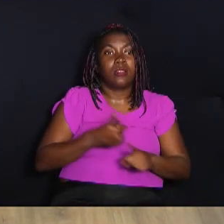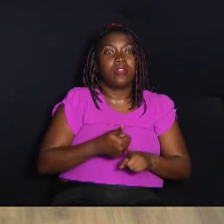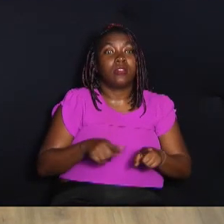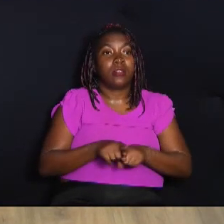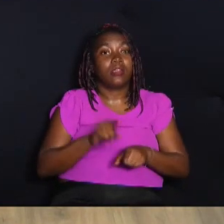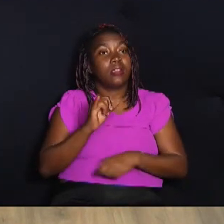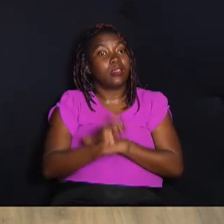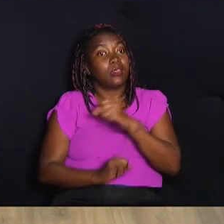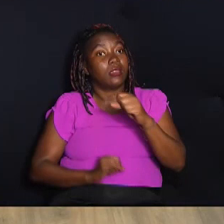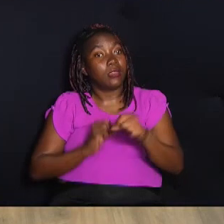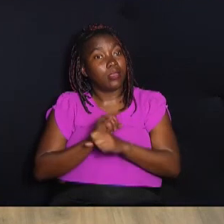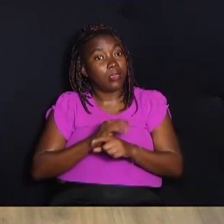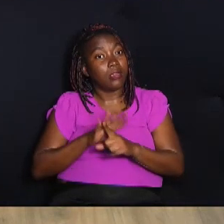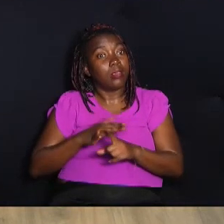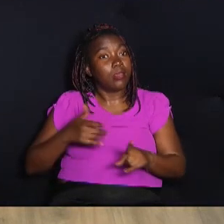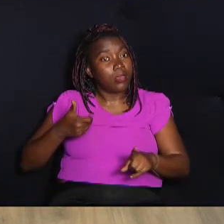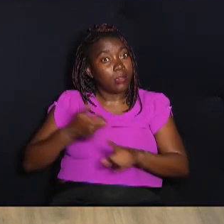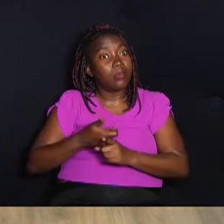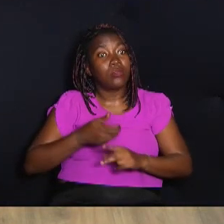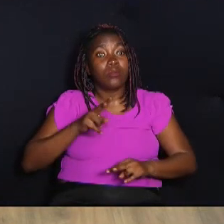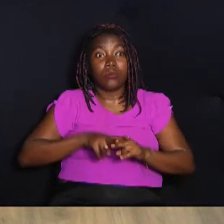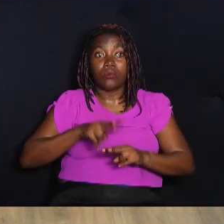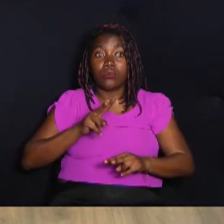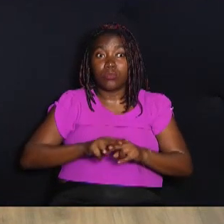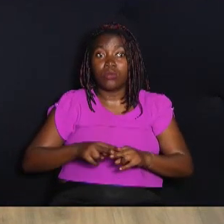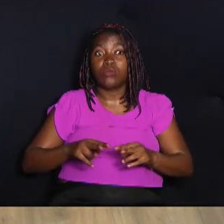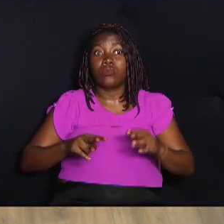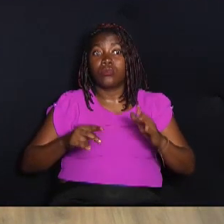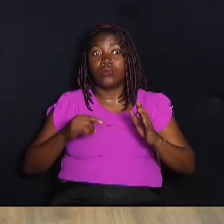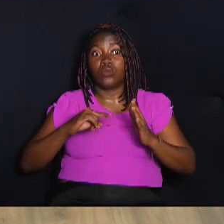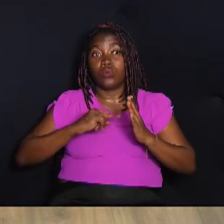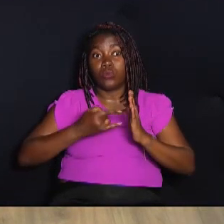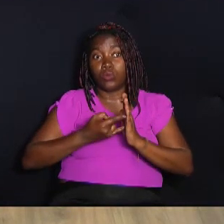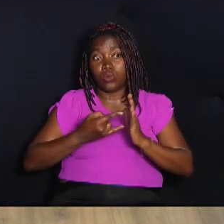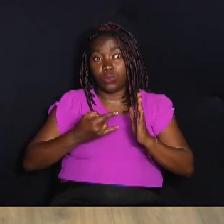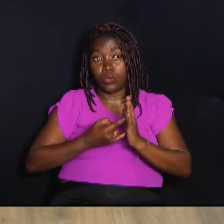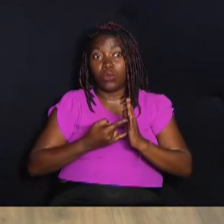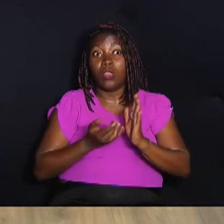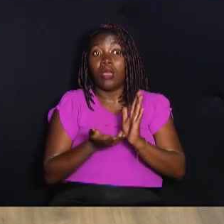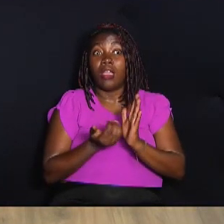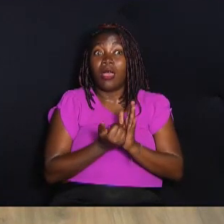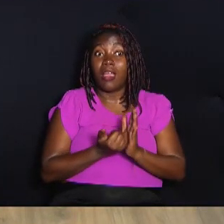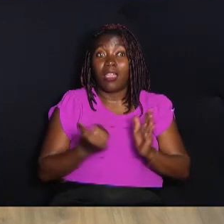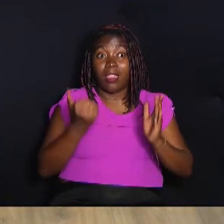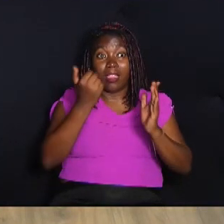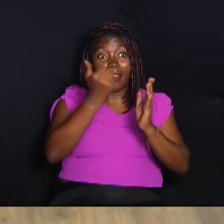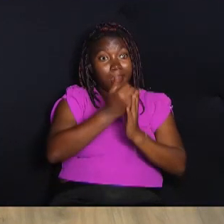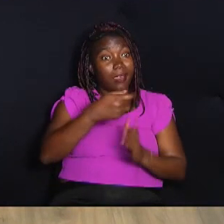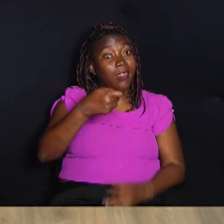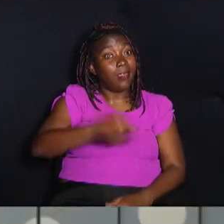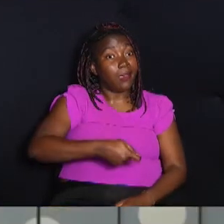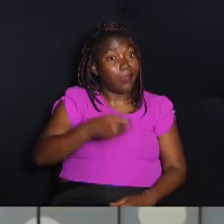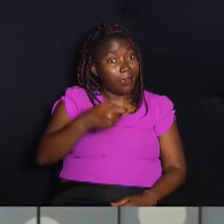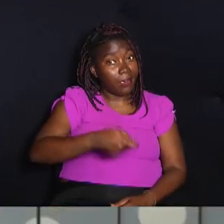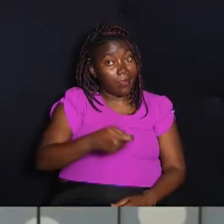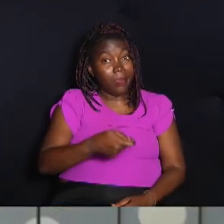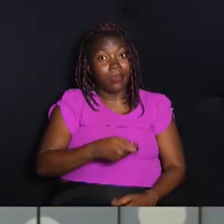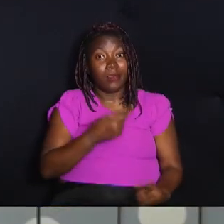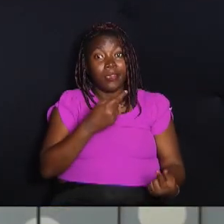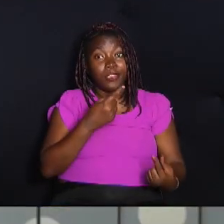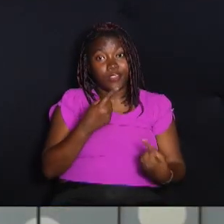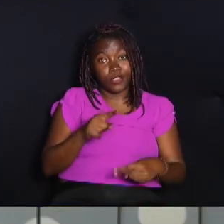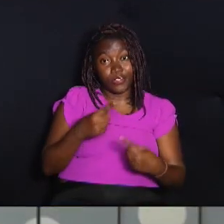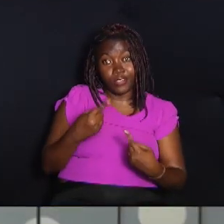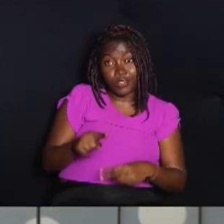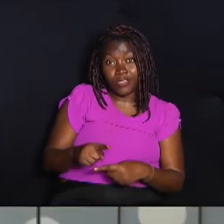Penal. Eleva a pena de crimes contra crianças e adolescentes. Na prática, o projeto, vocês